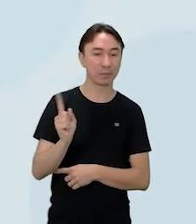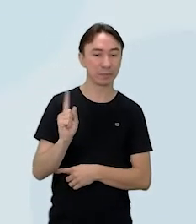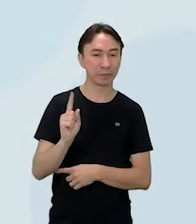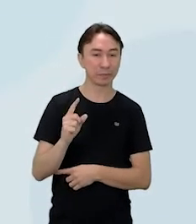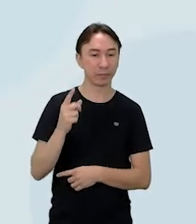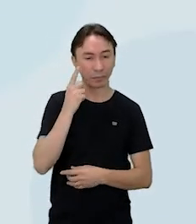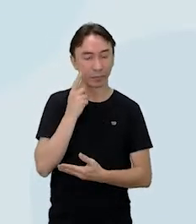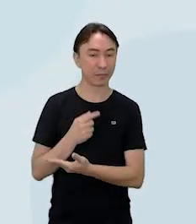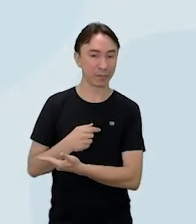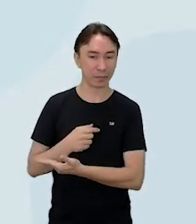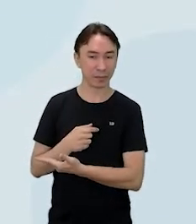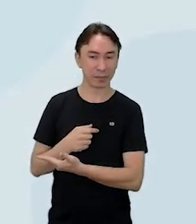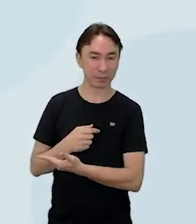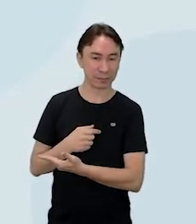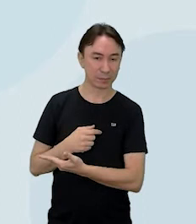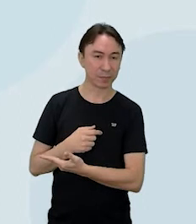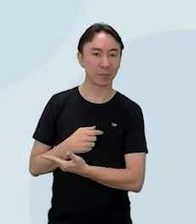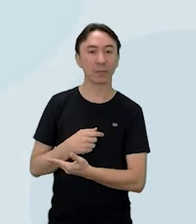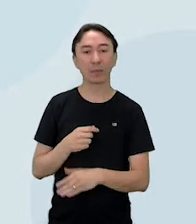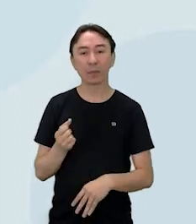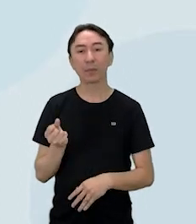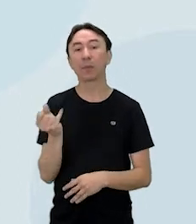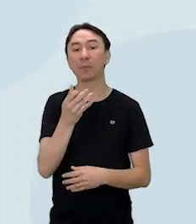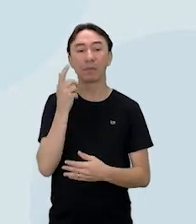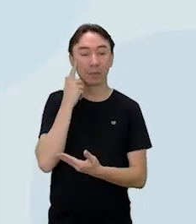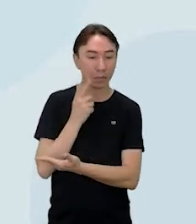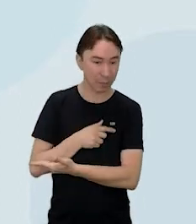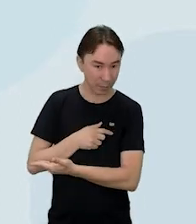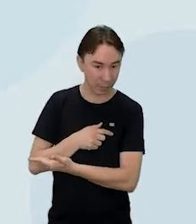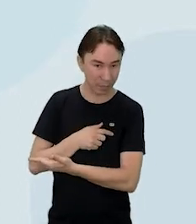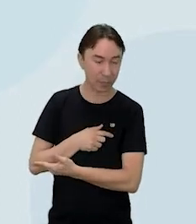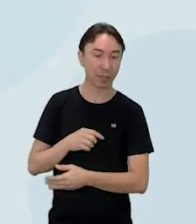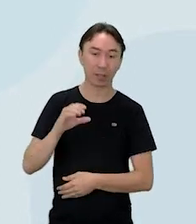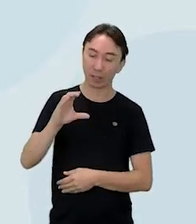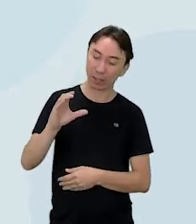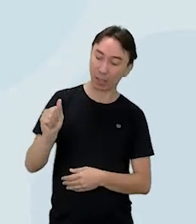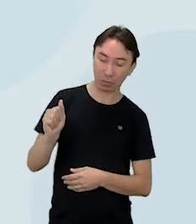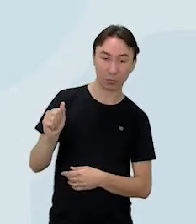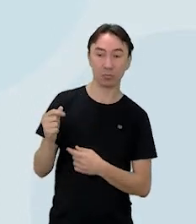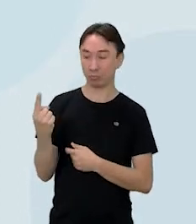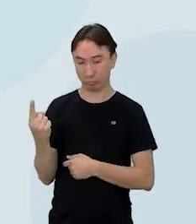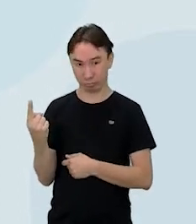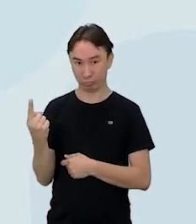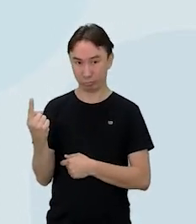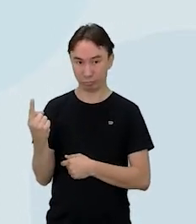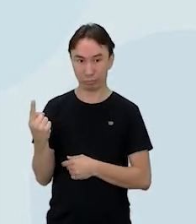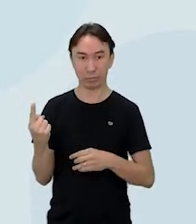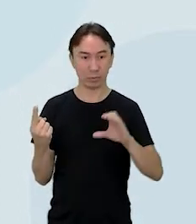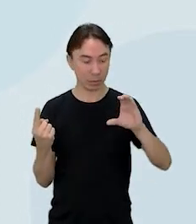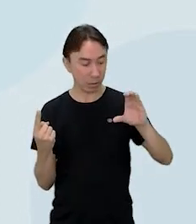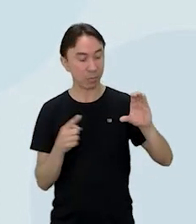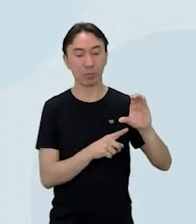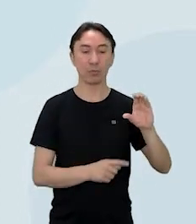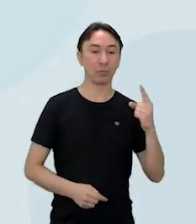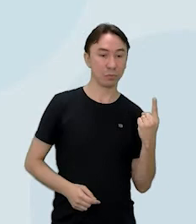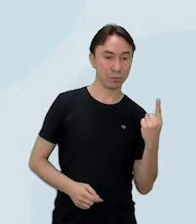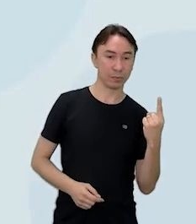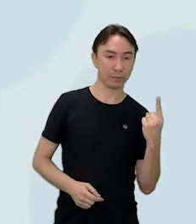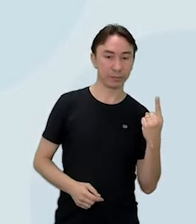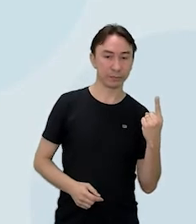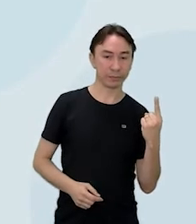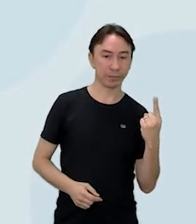Vamos lá. Quais seriam esses 4? Os 4. 1 do cálcio, certo? 1 do carbono e